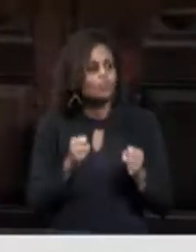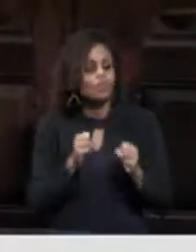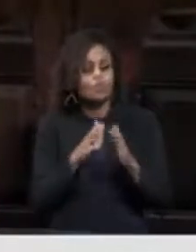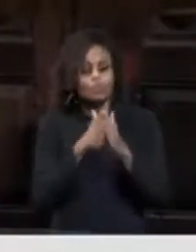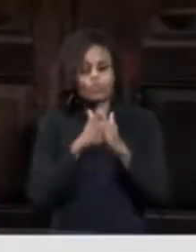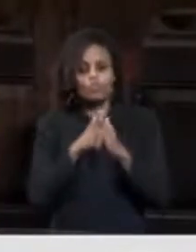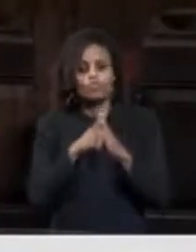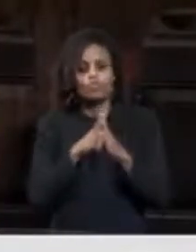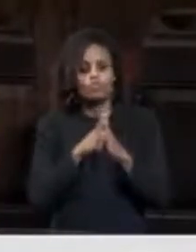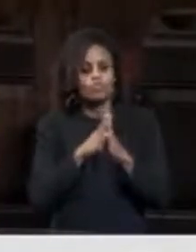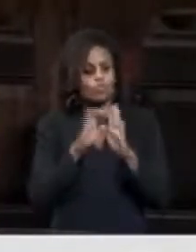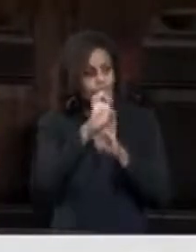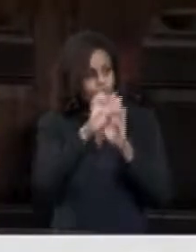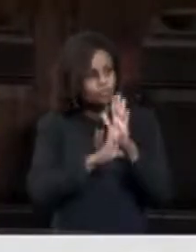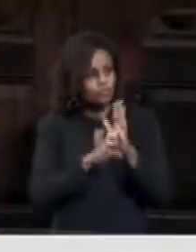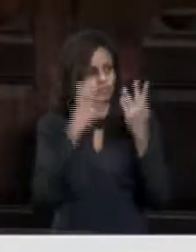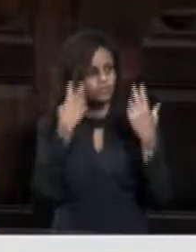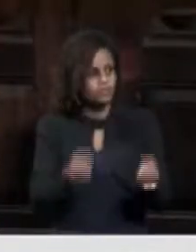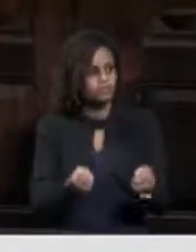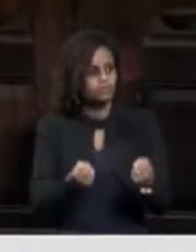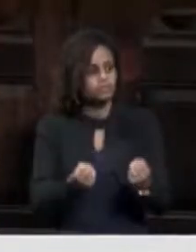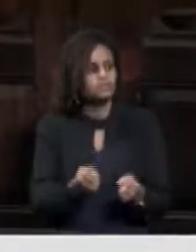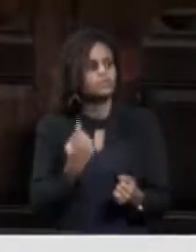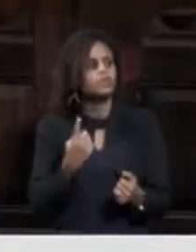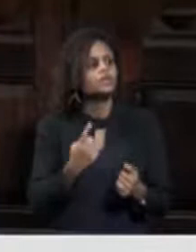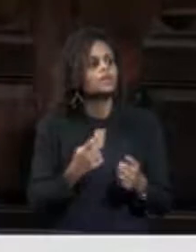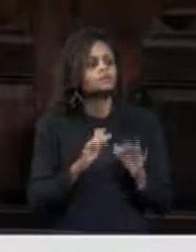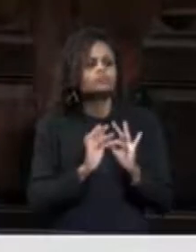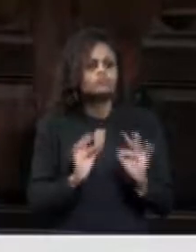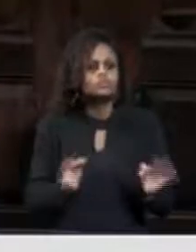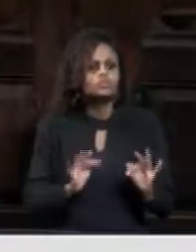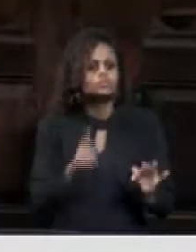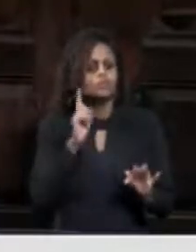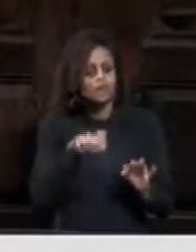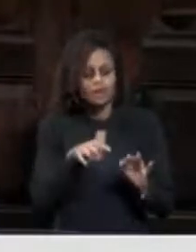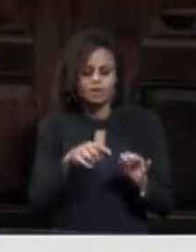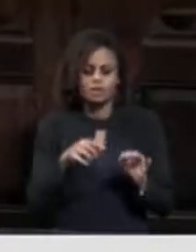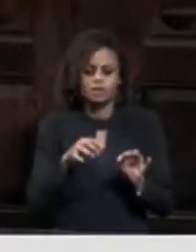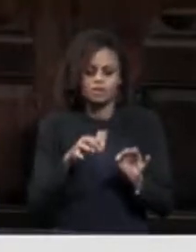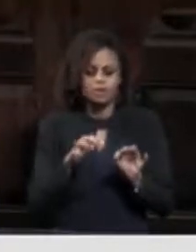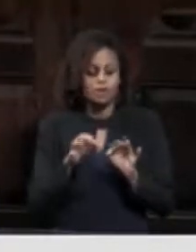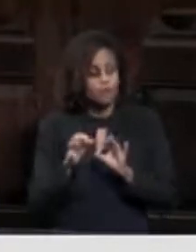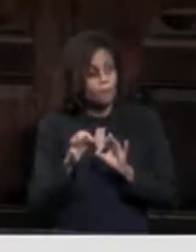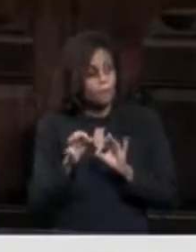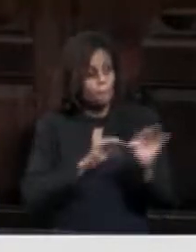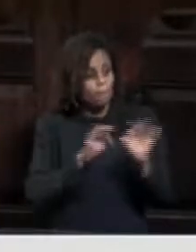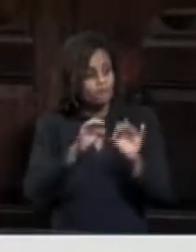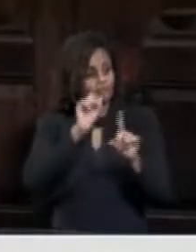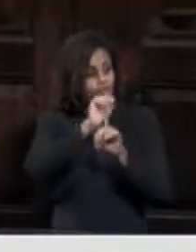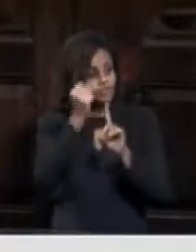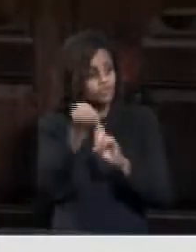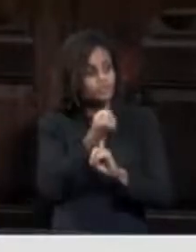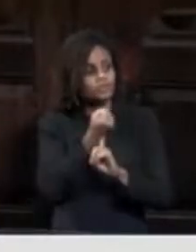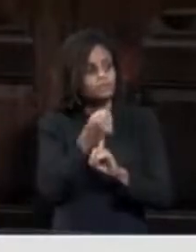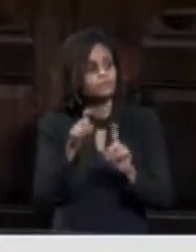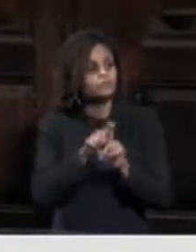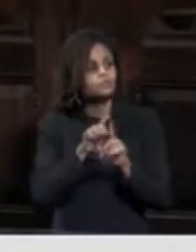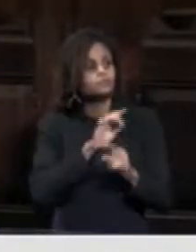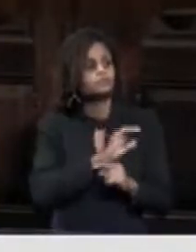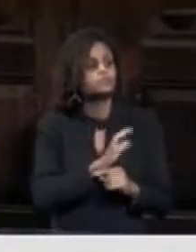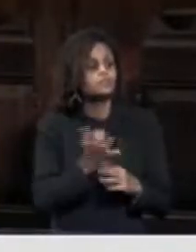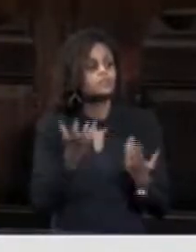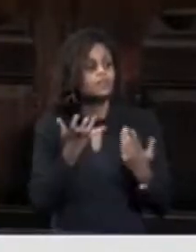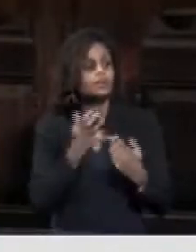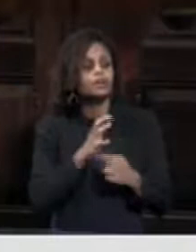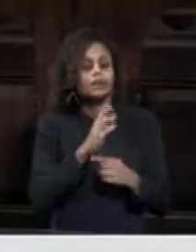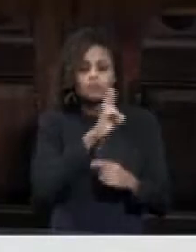que é uma emenda, no mínimo, de alcance social e que busca dar